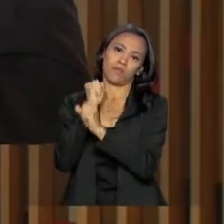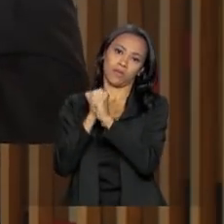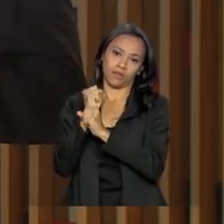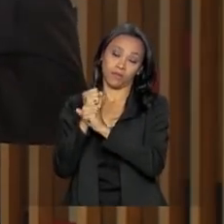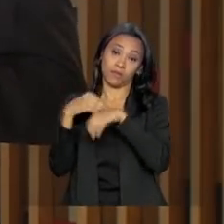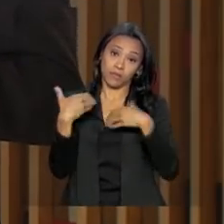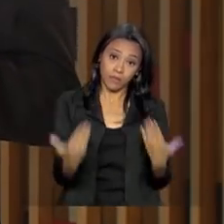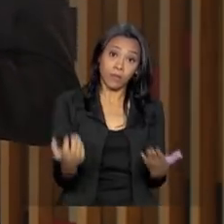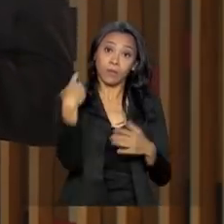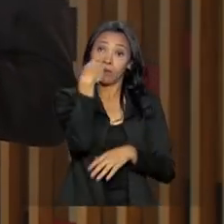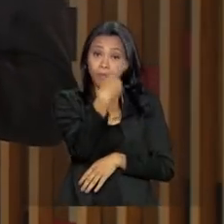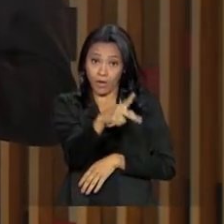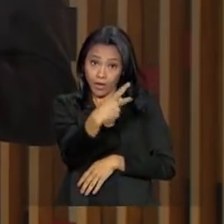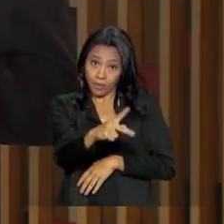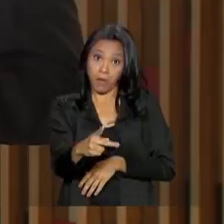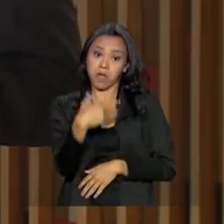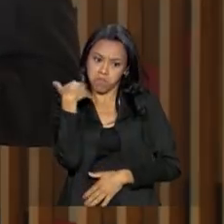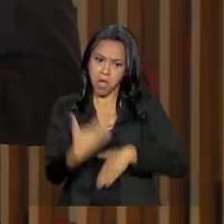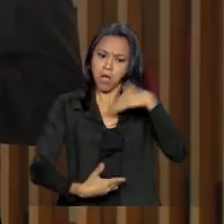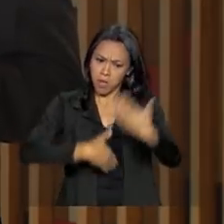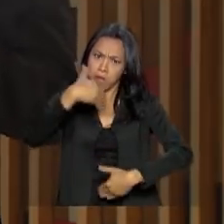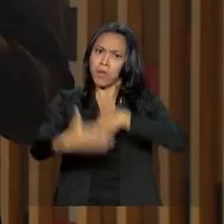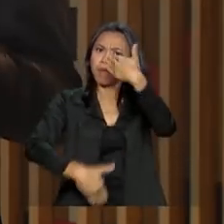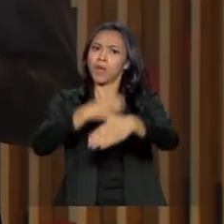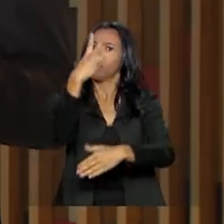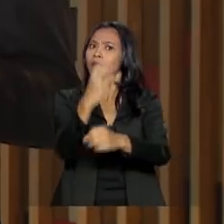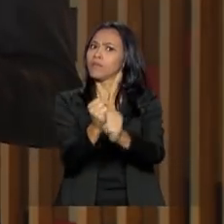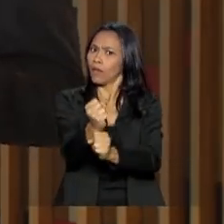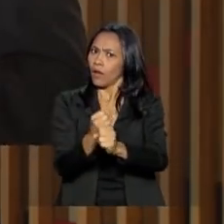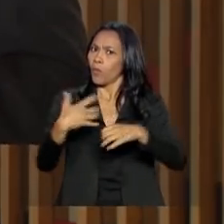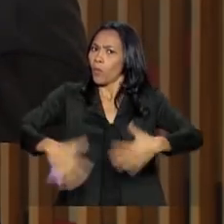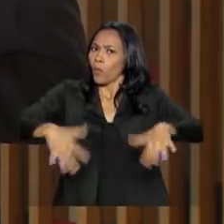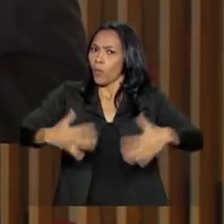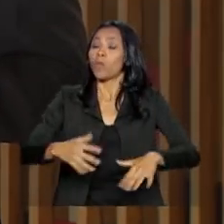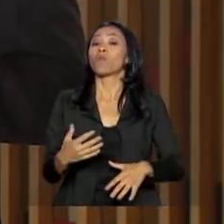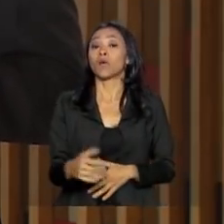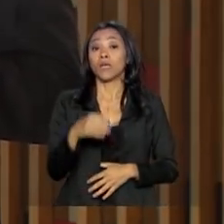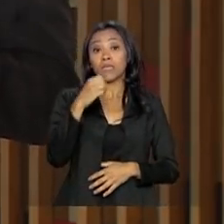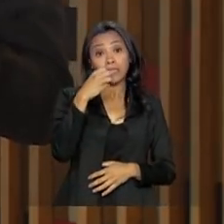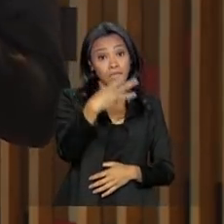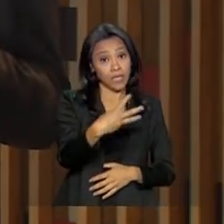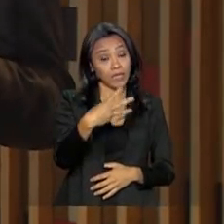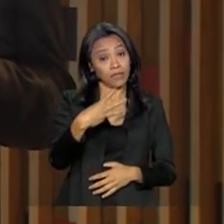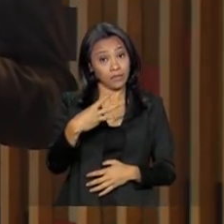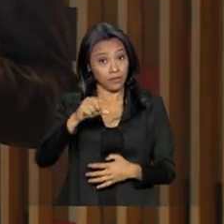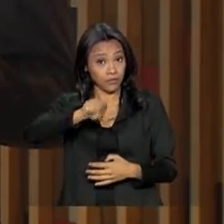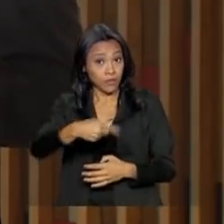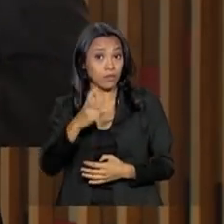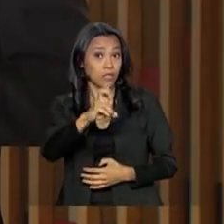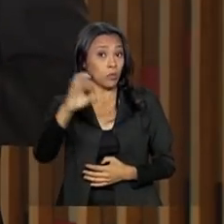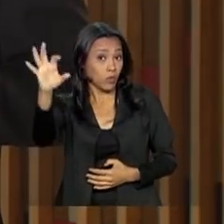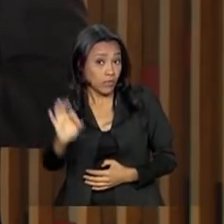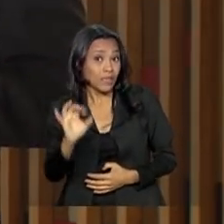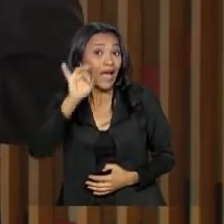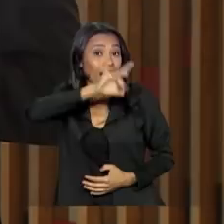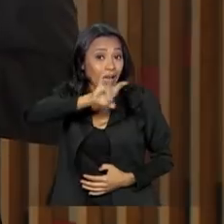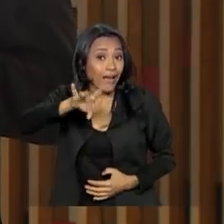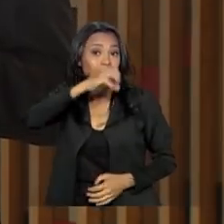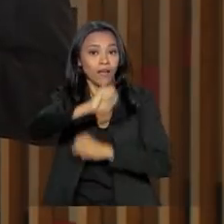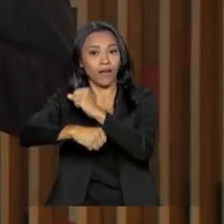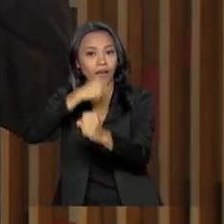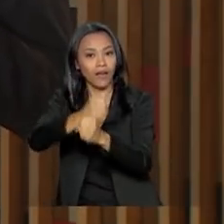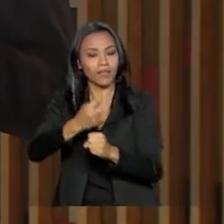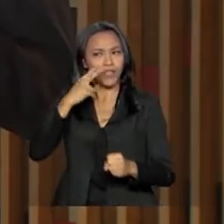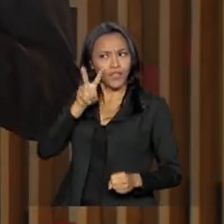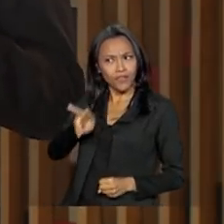o Paraguai cresceu nos últimos 3 anos uma média de 3,5 a cada ano e tem no Brasil